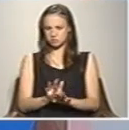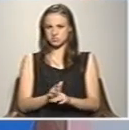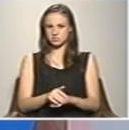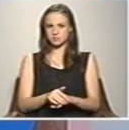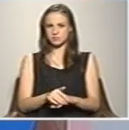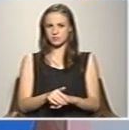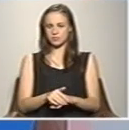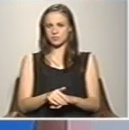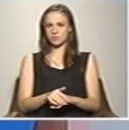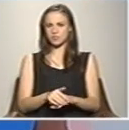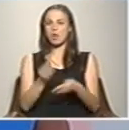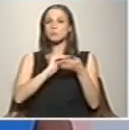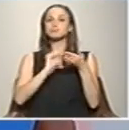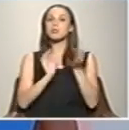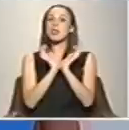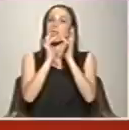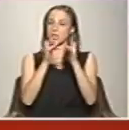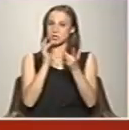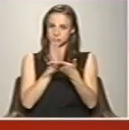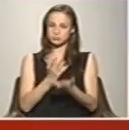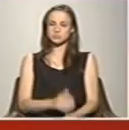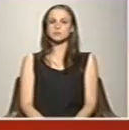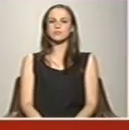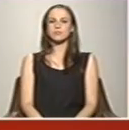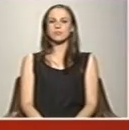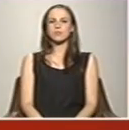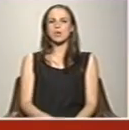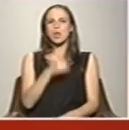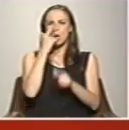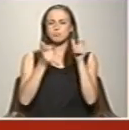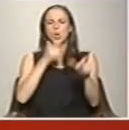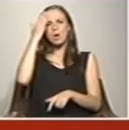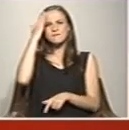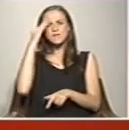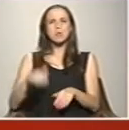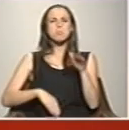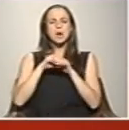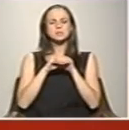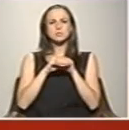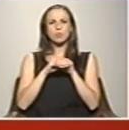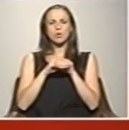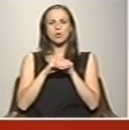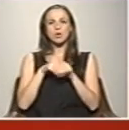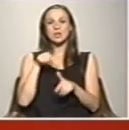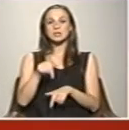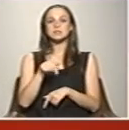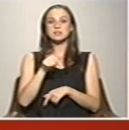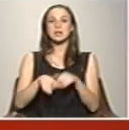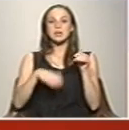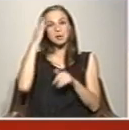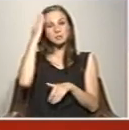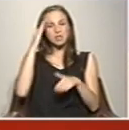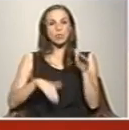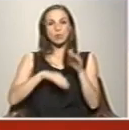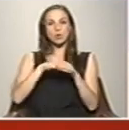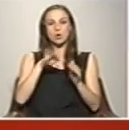o projeto... Fazem o preenchimento online, fazem não é? O preenchimento online. Quantas pessoas é que vocês conseguem receber? Qual é a capacidade deste acontecimento? Este evento tem a capacidade máxima de